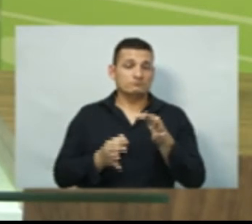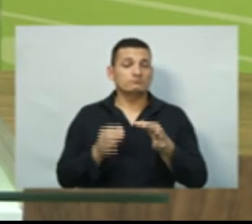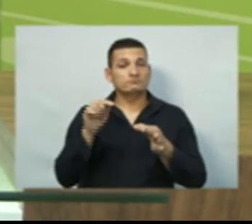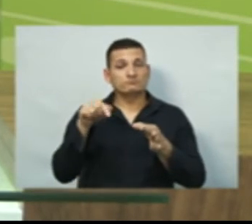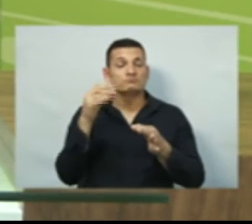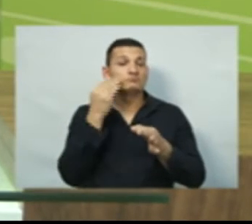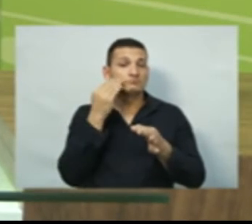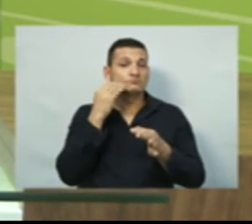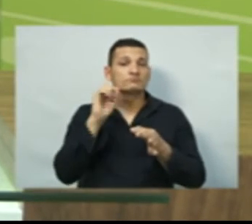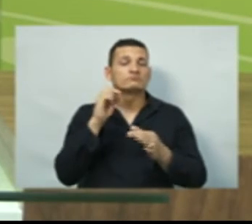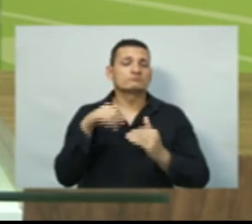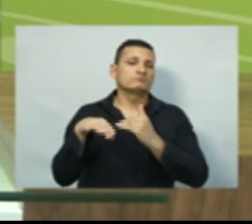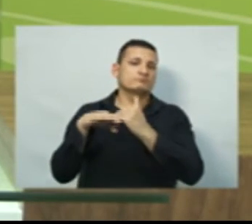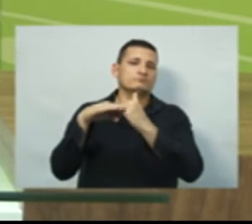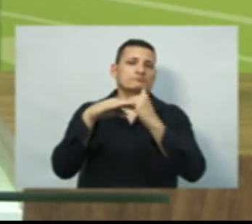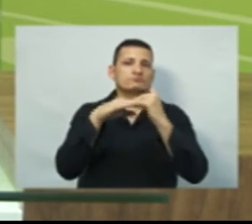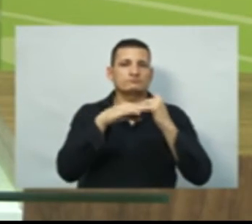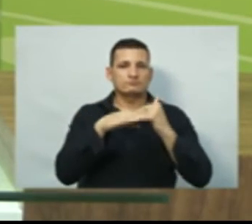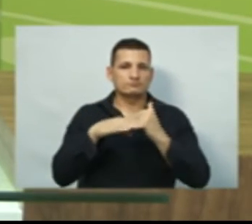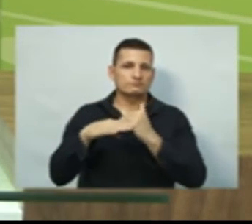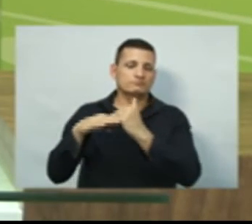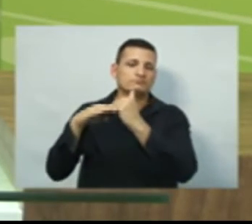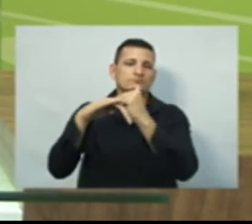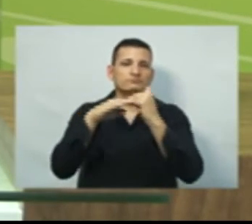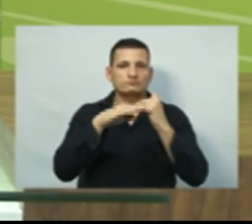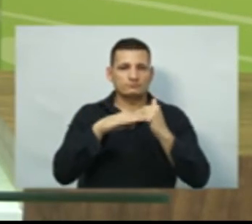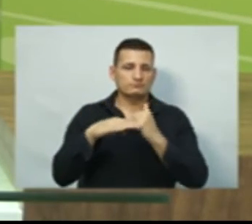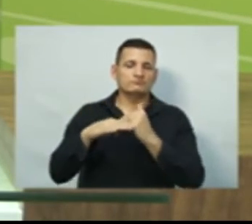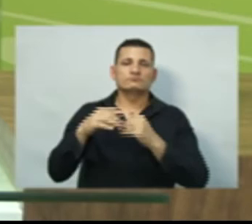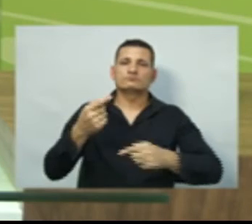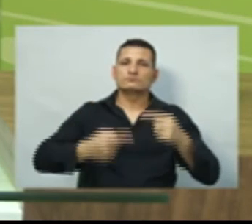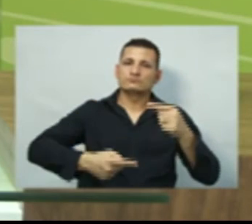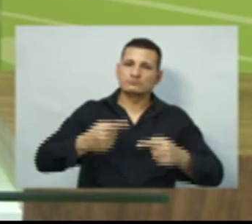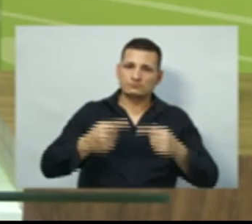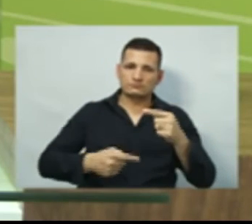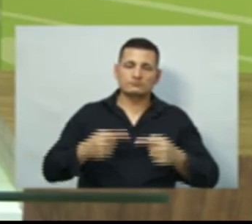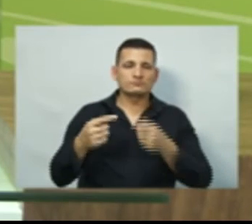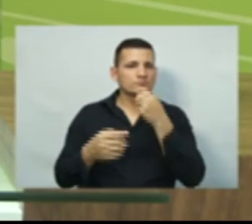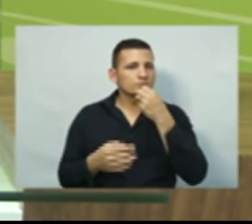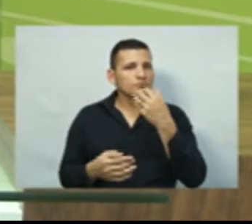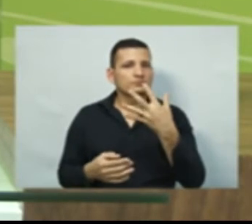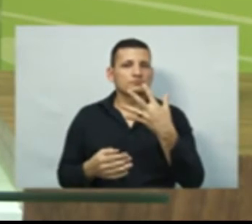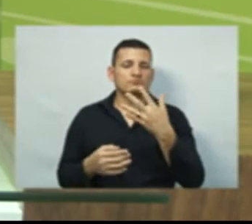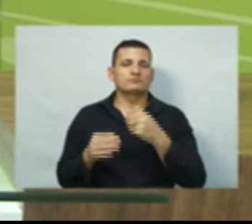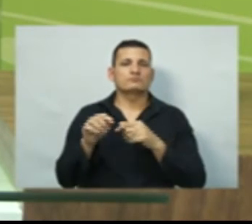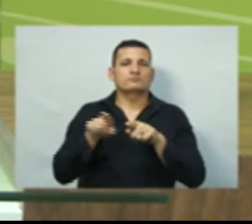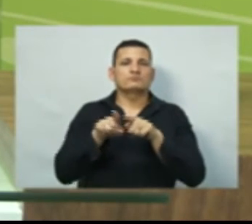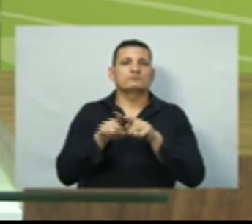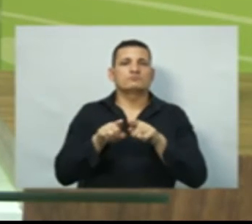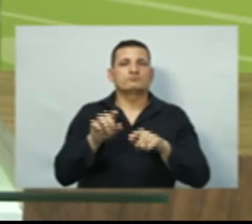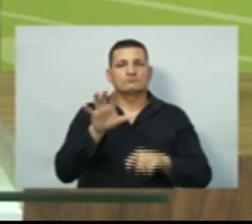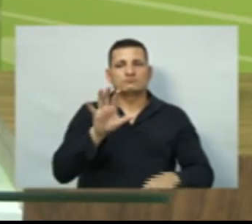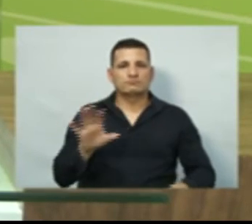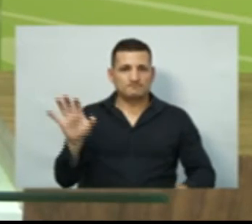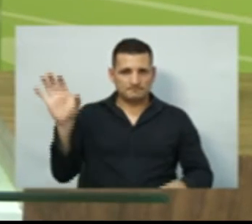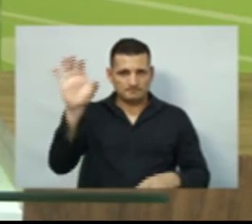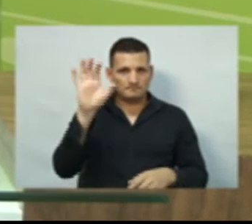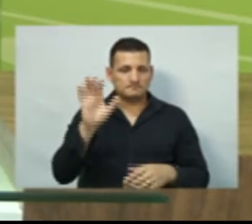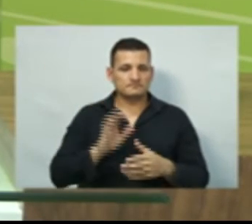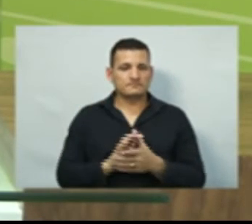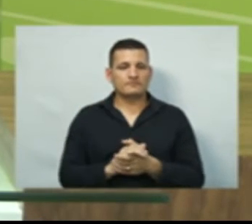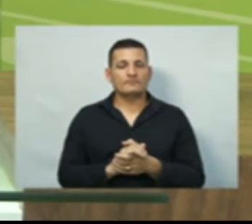essa equalização das políticas e do bem-estar dessas regiões. E aí nós